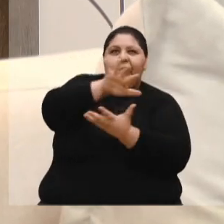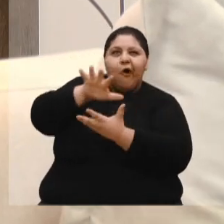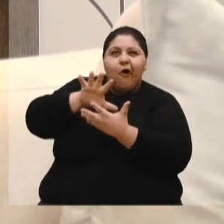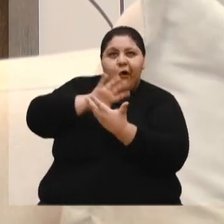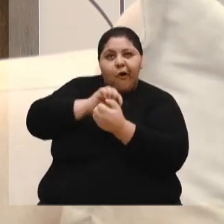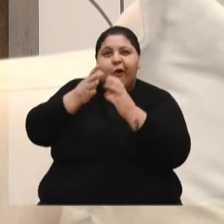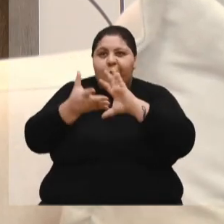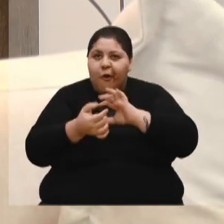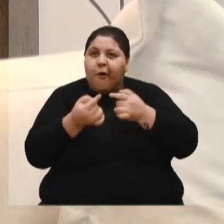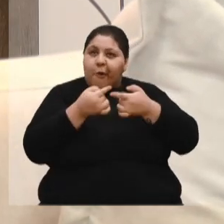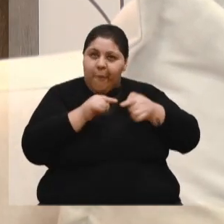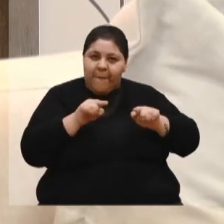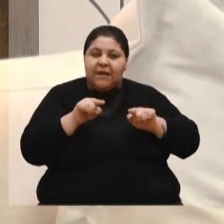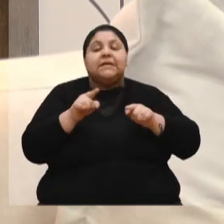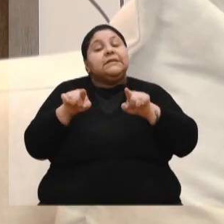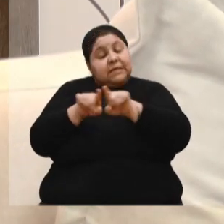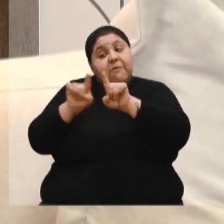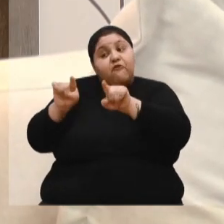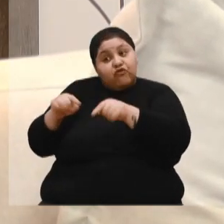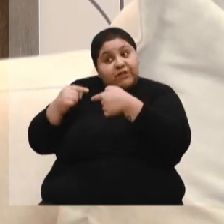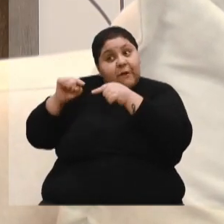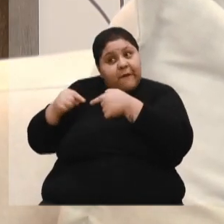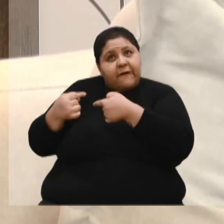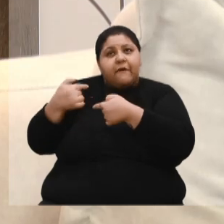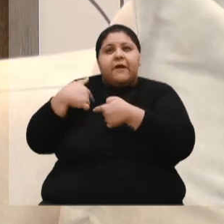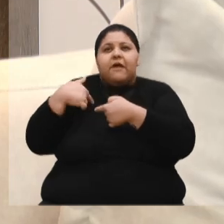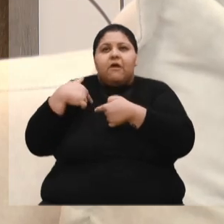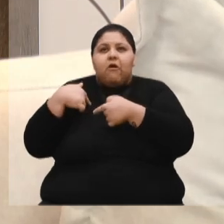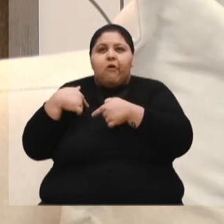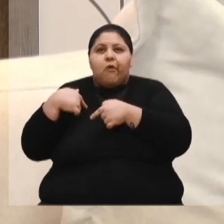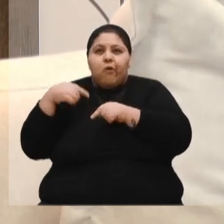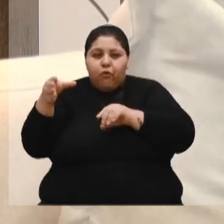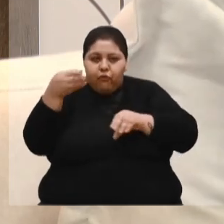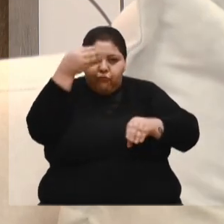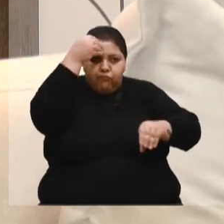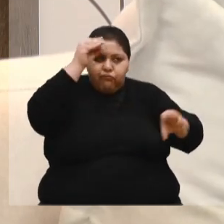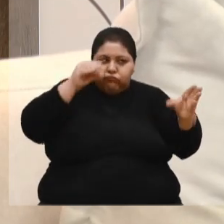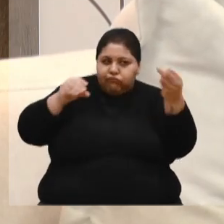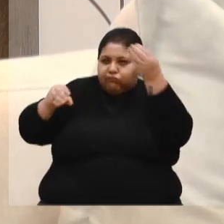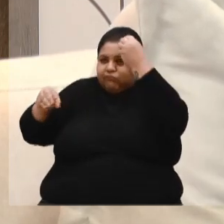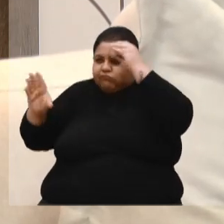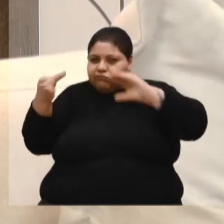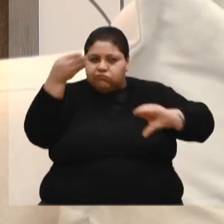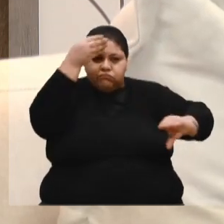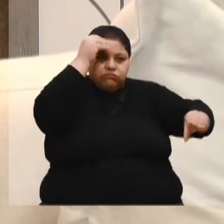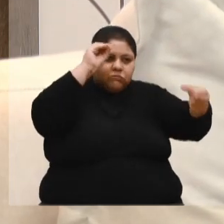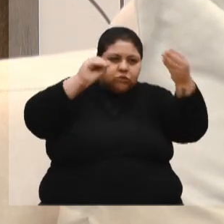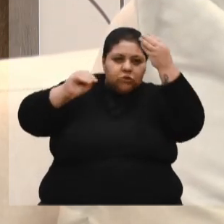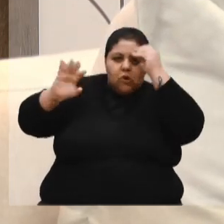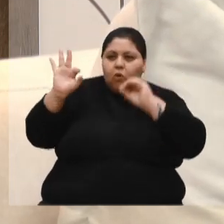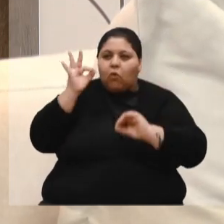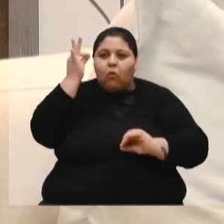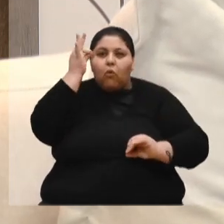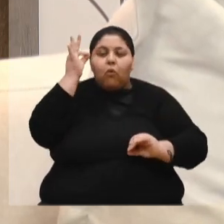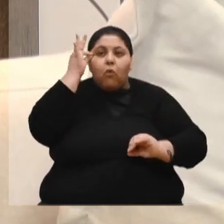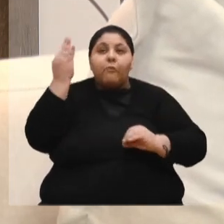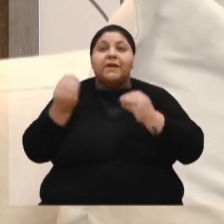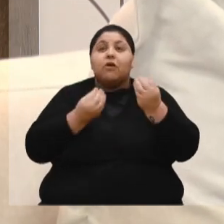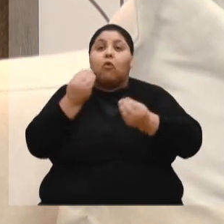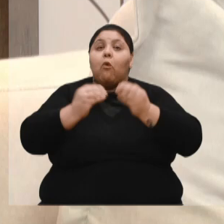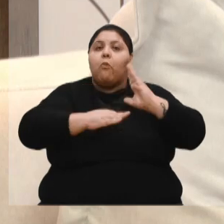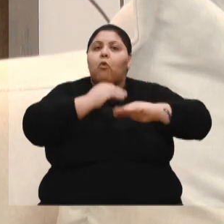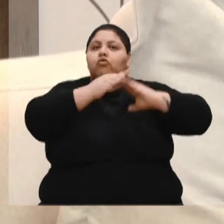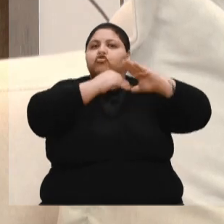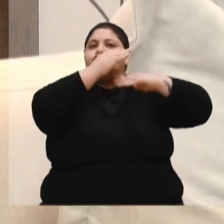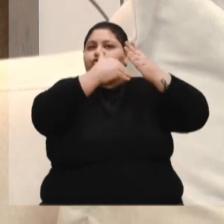ao mesmo tempo que o início foi realmente um desafio, mas eu fui absorvendo aos poucos, né, tentando entender como é que a gente iria